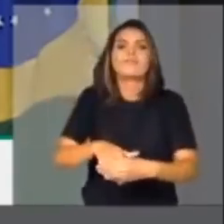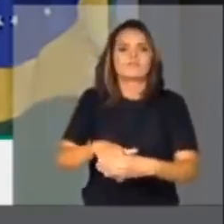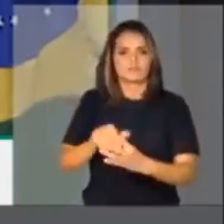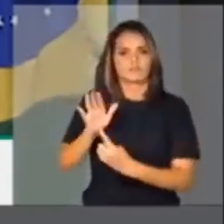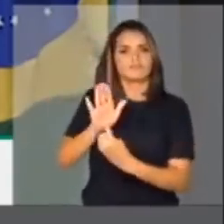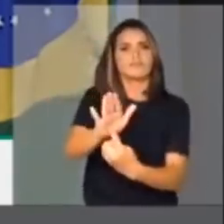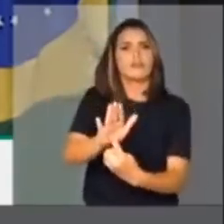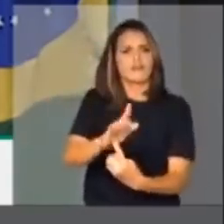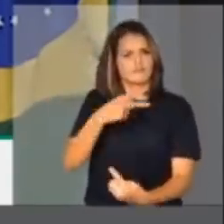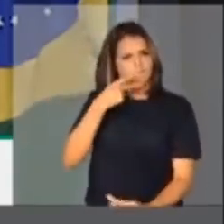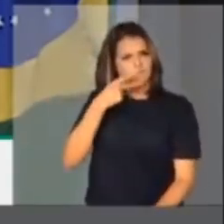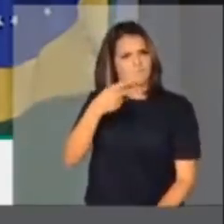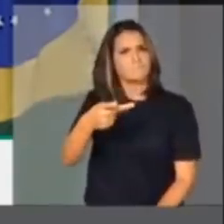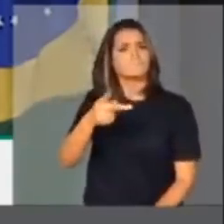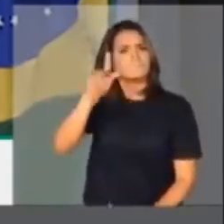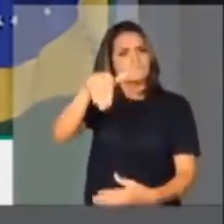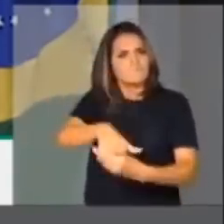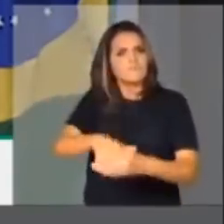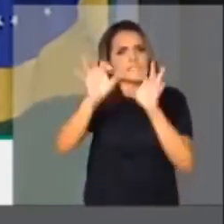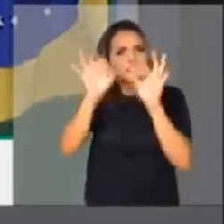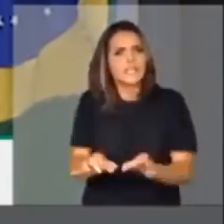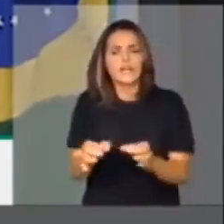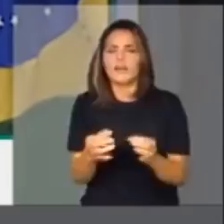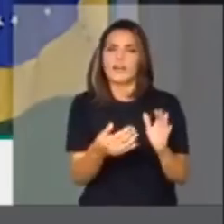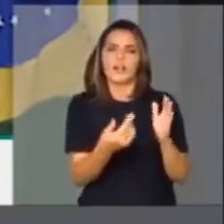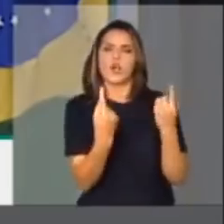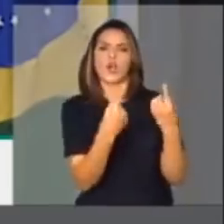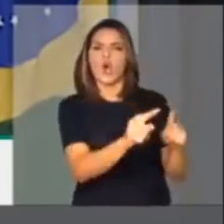manifestarmos com veemência contra esse destaque,